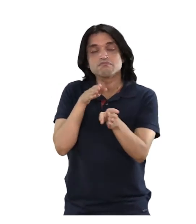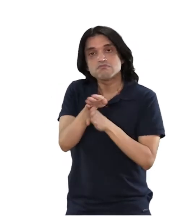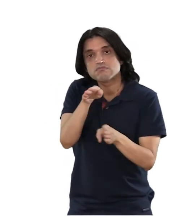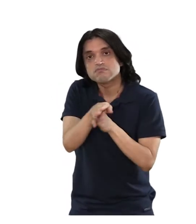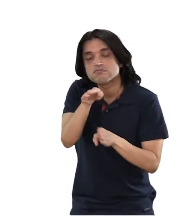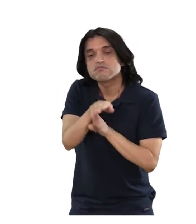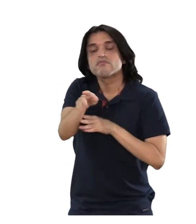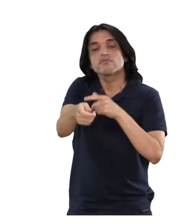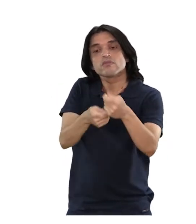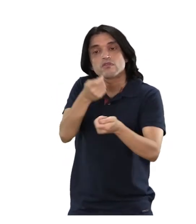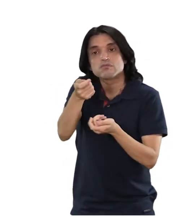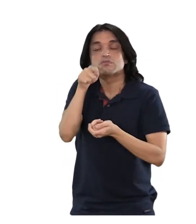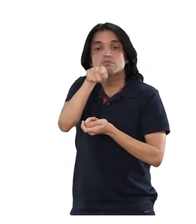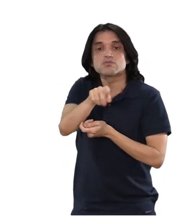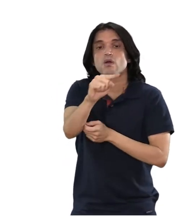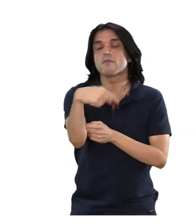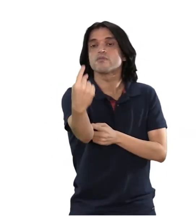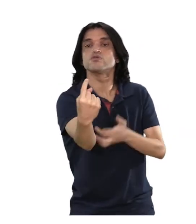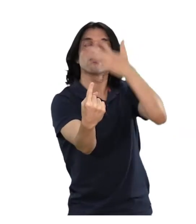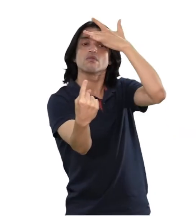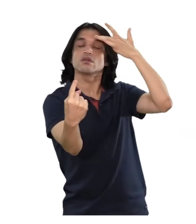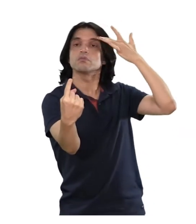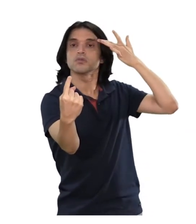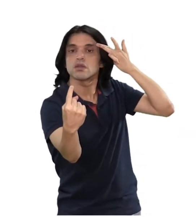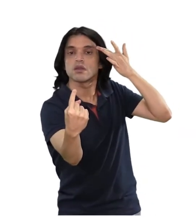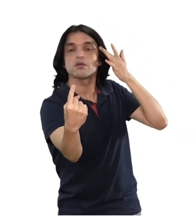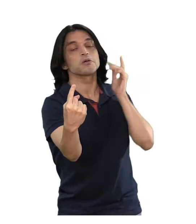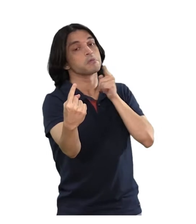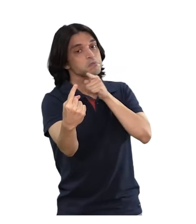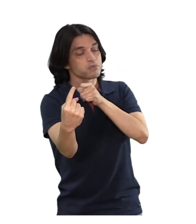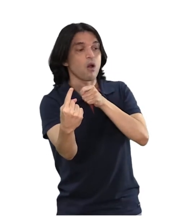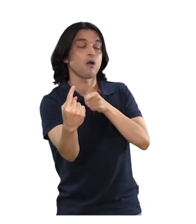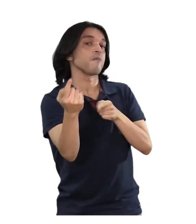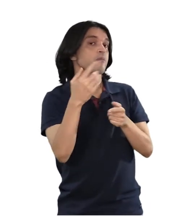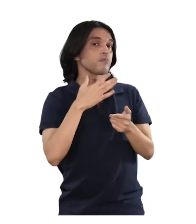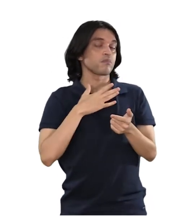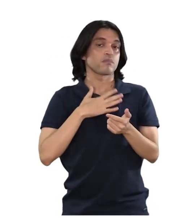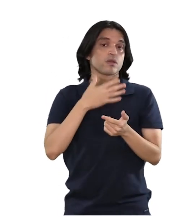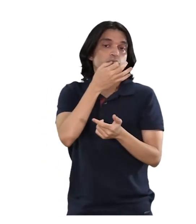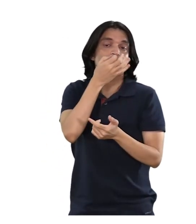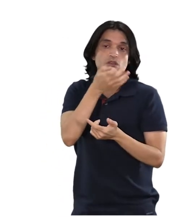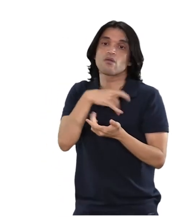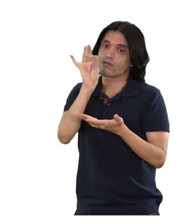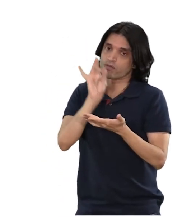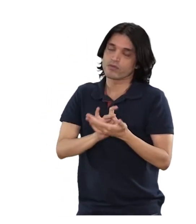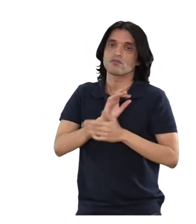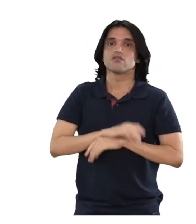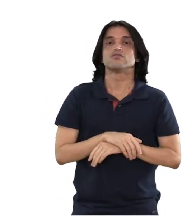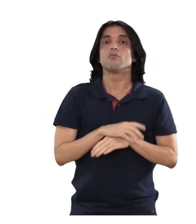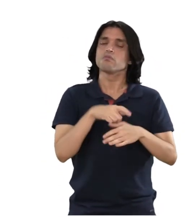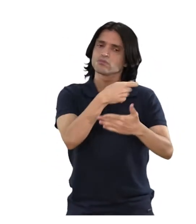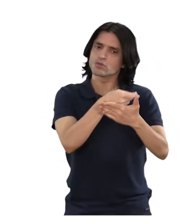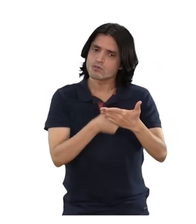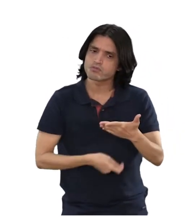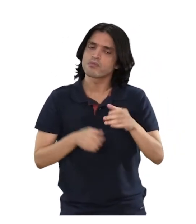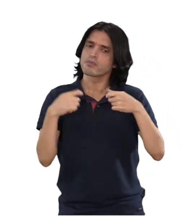leitor de que a ideia defendida é correta. Um texto opinativo deve ser claro, ter boa fundamentação,